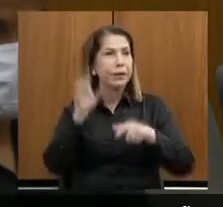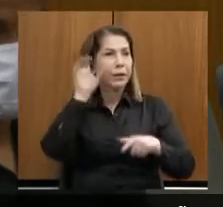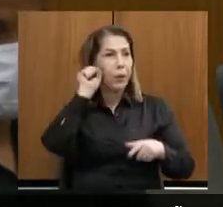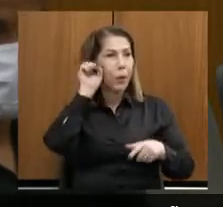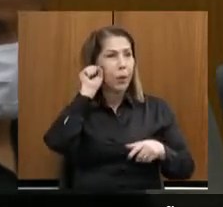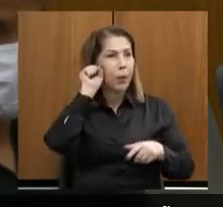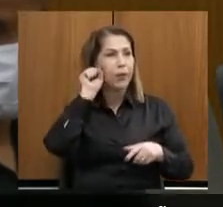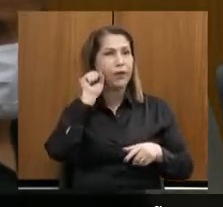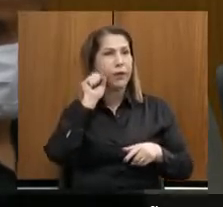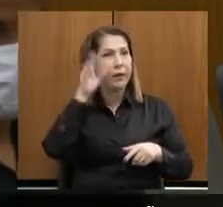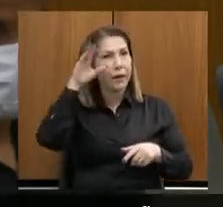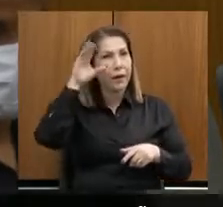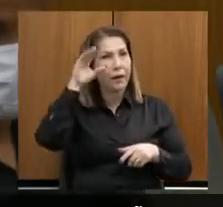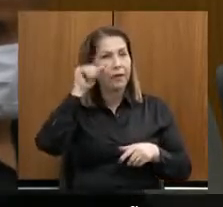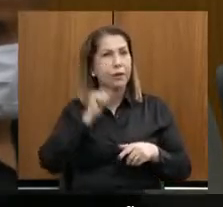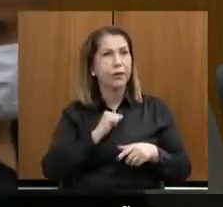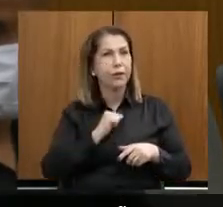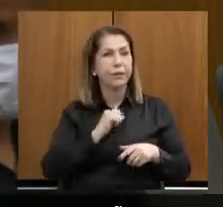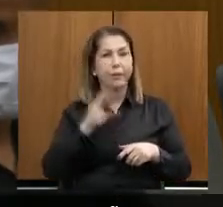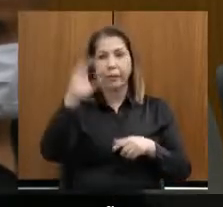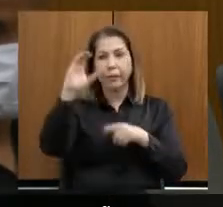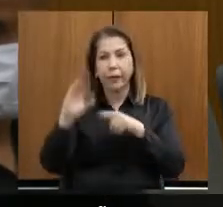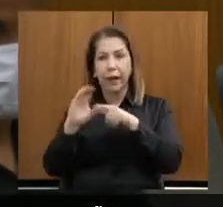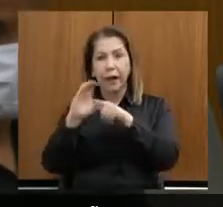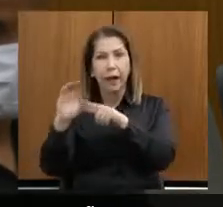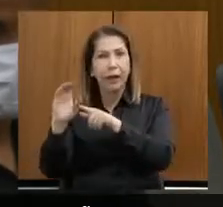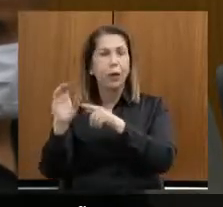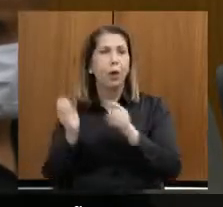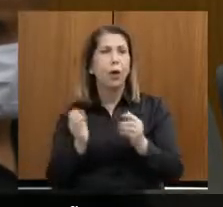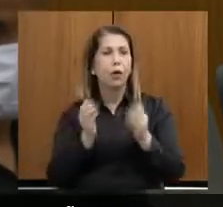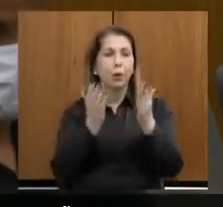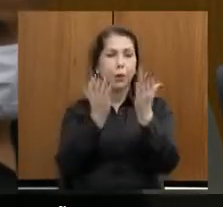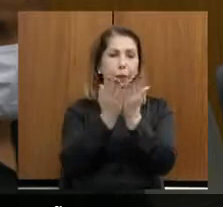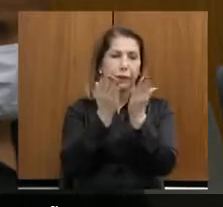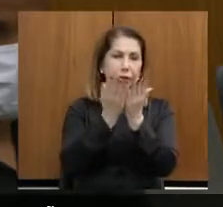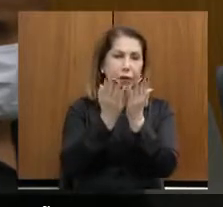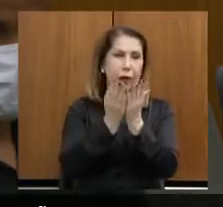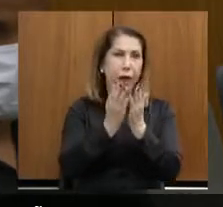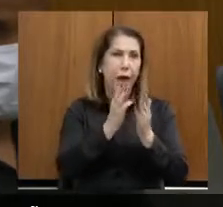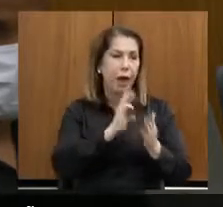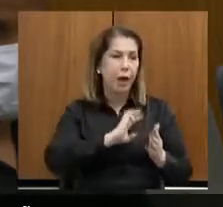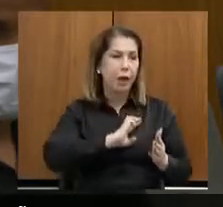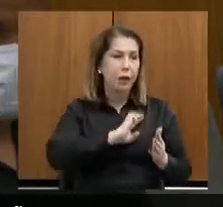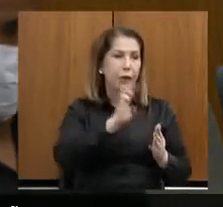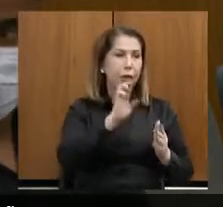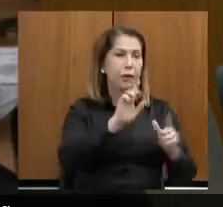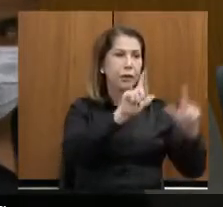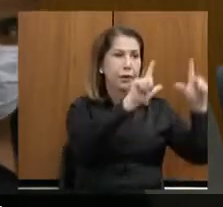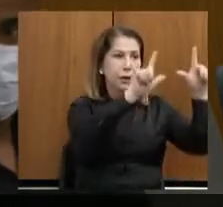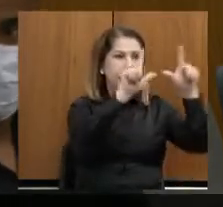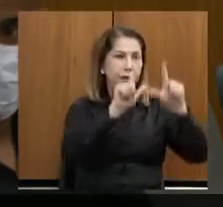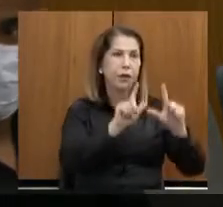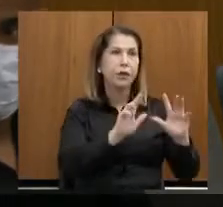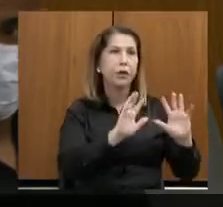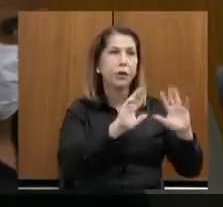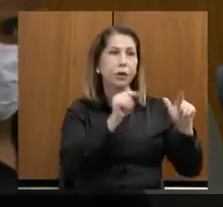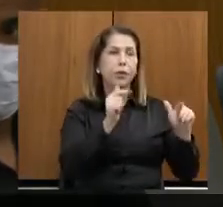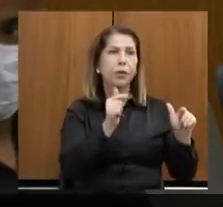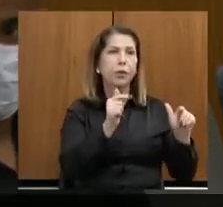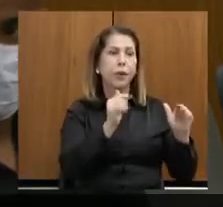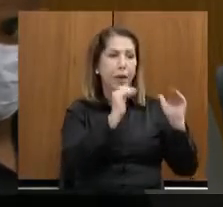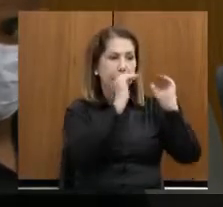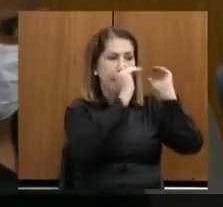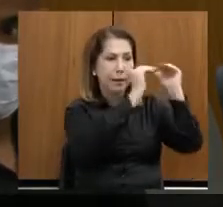e que nos assistem os católicos os evangélicos os Adventistas a